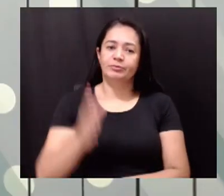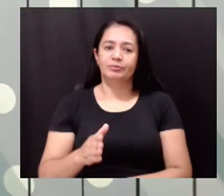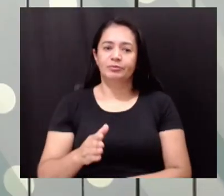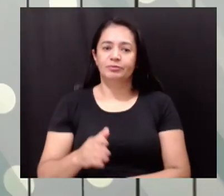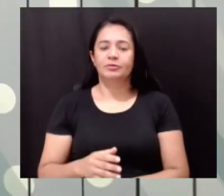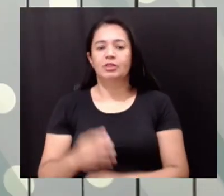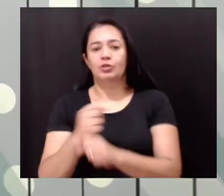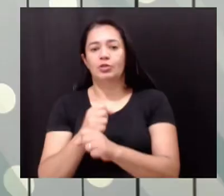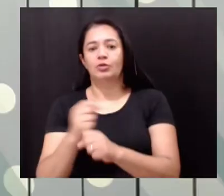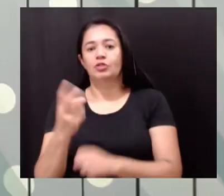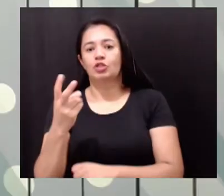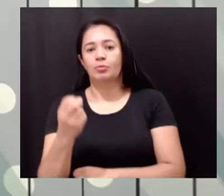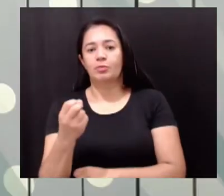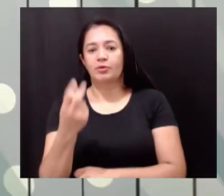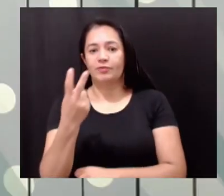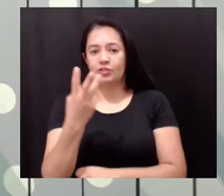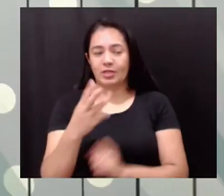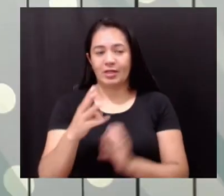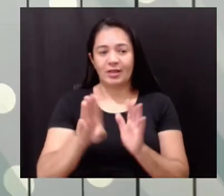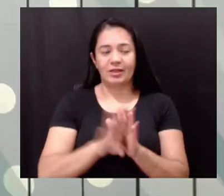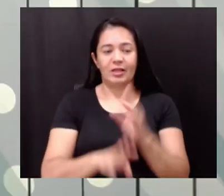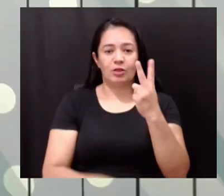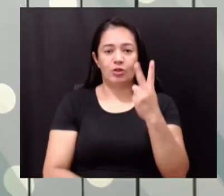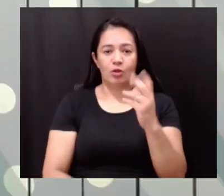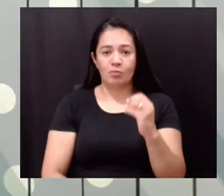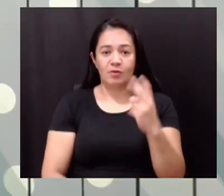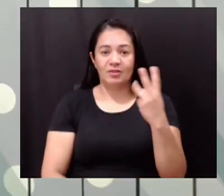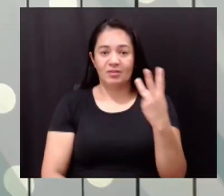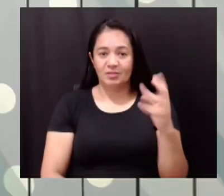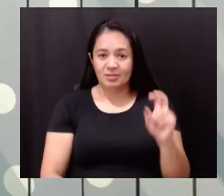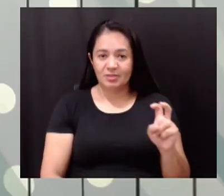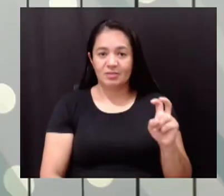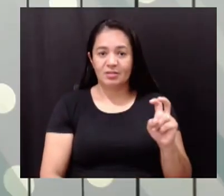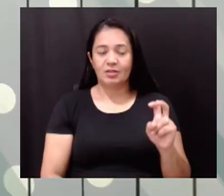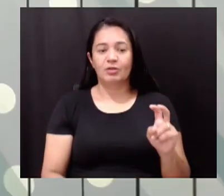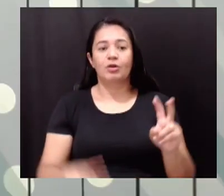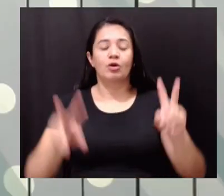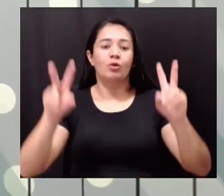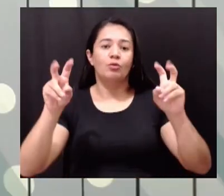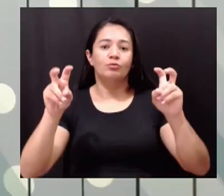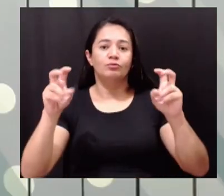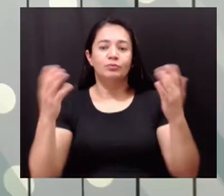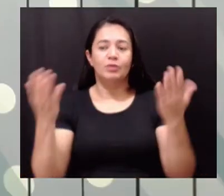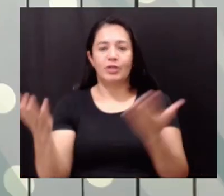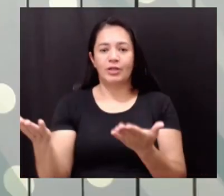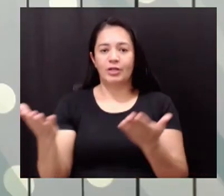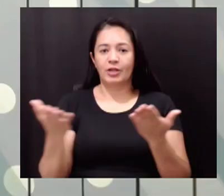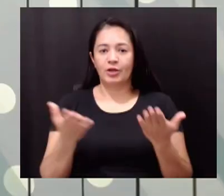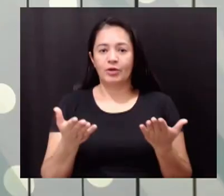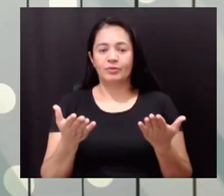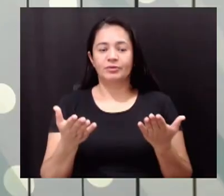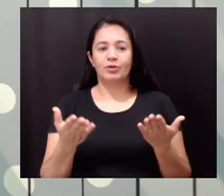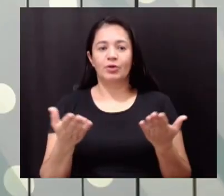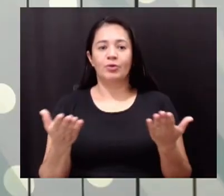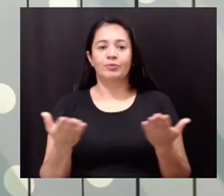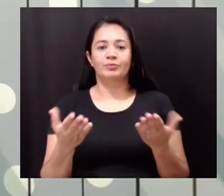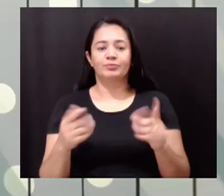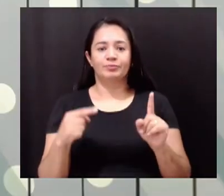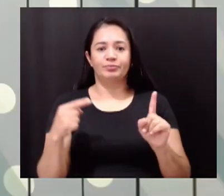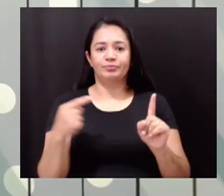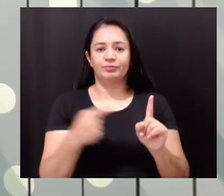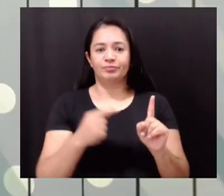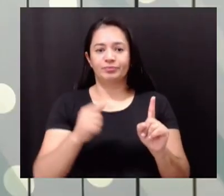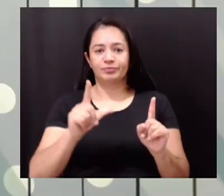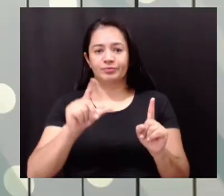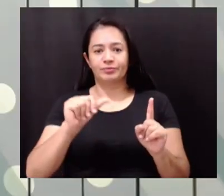e 2025. E para falar sobre esse tema, a convidada do programa de hoje é a Larissa Gomes,